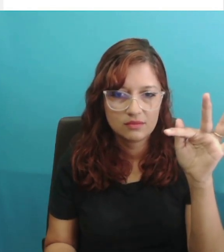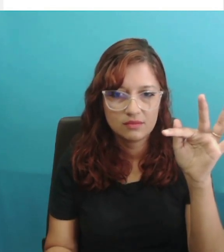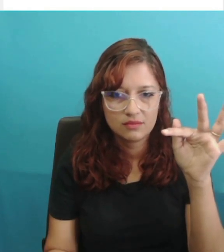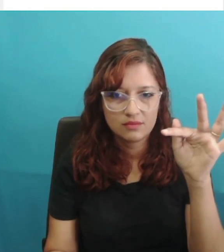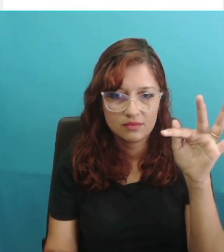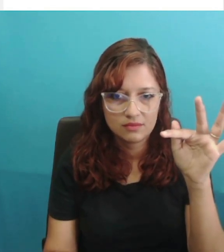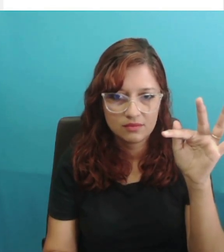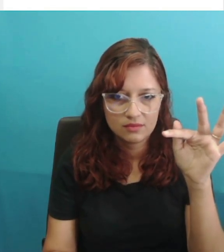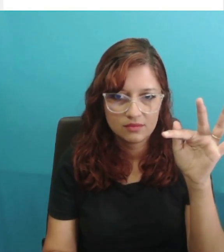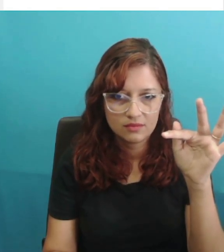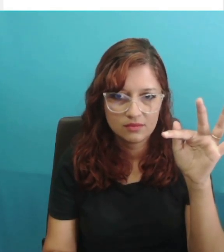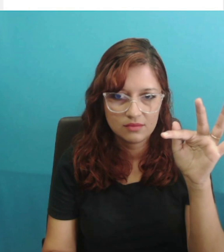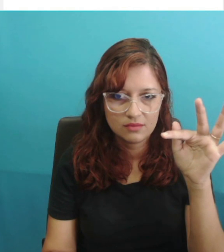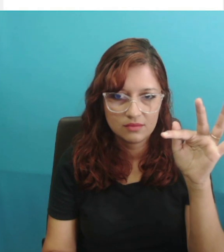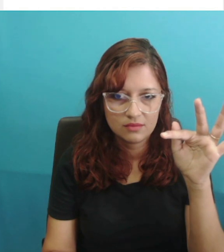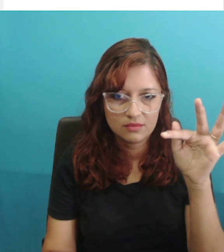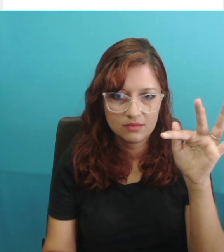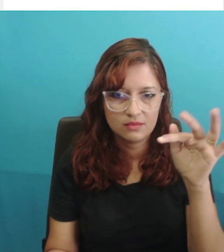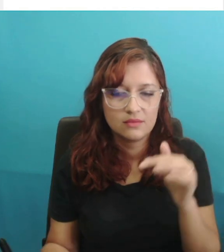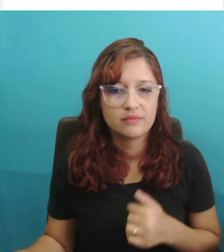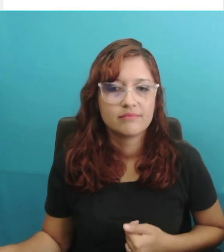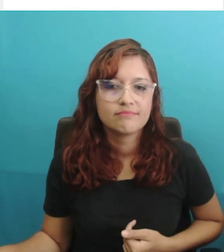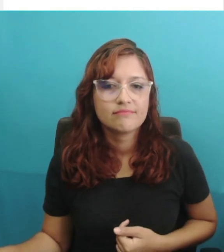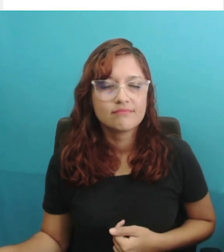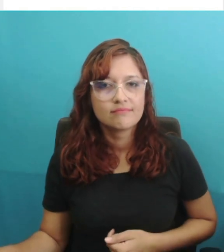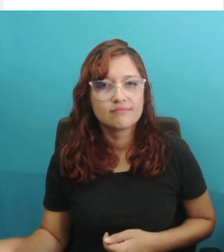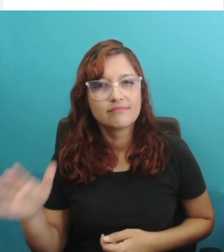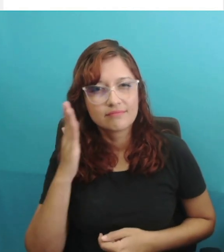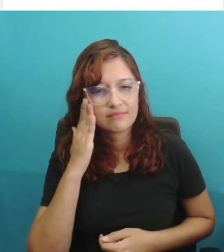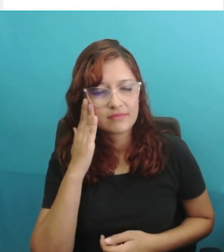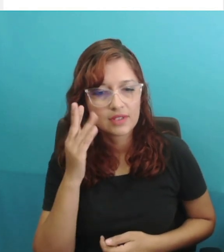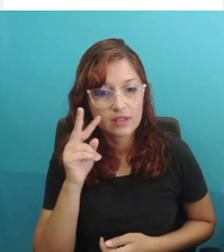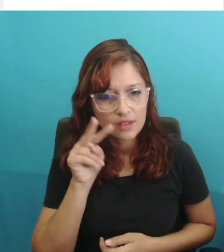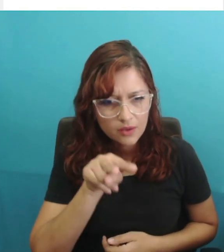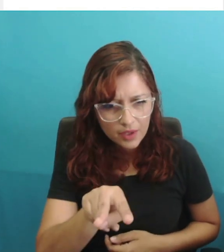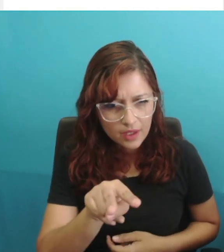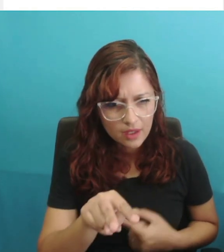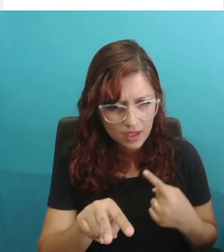Eu irei, aí eu sei que combina, que eu estou me referindo ao futuro.